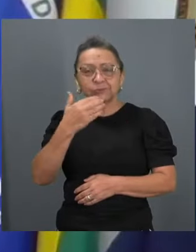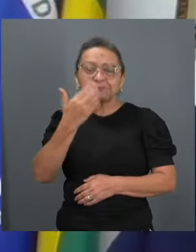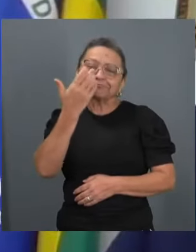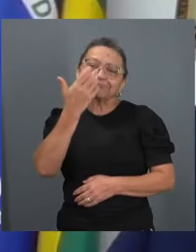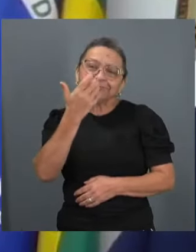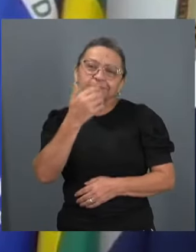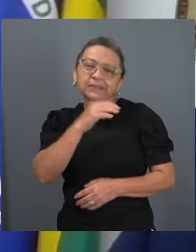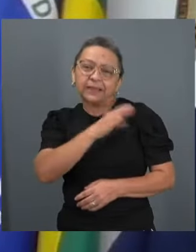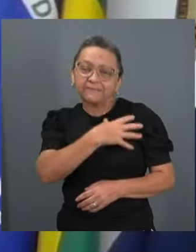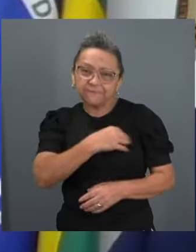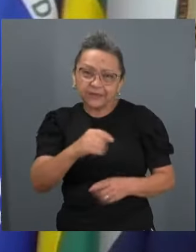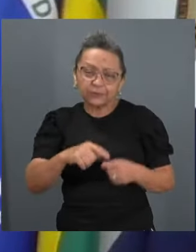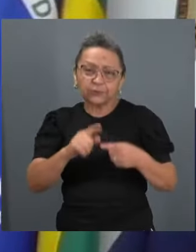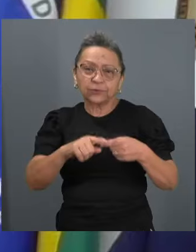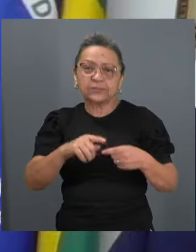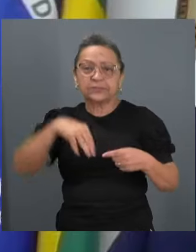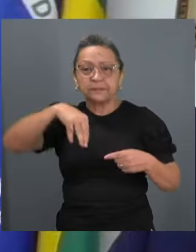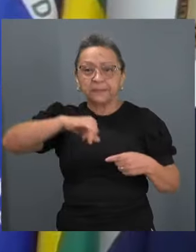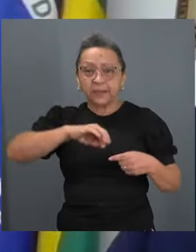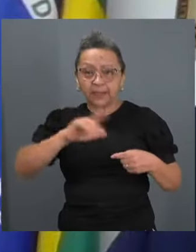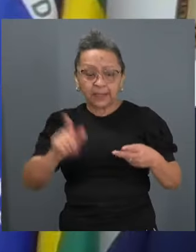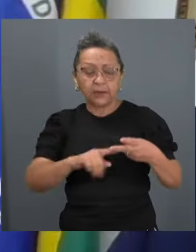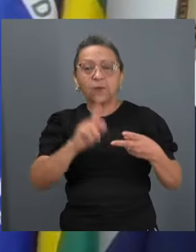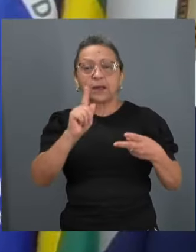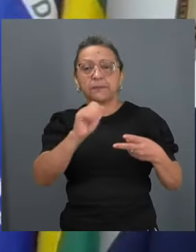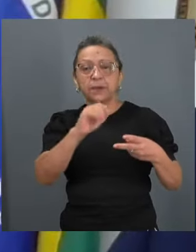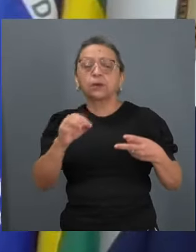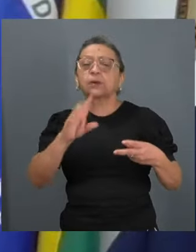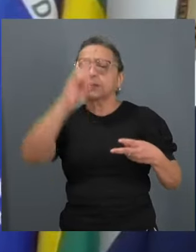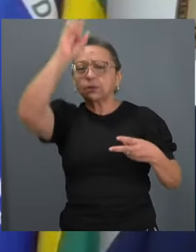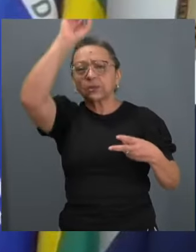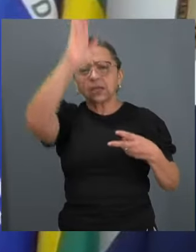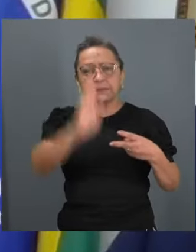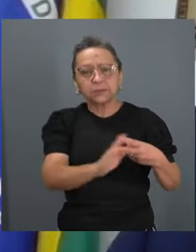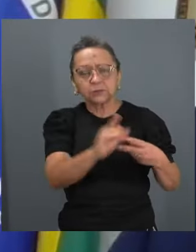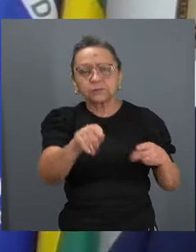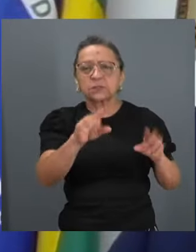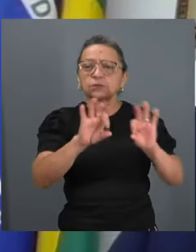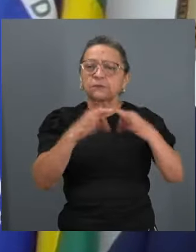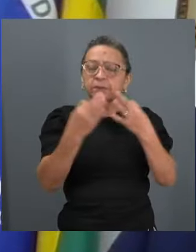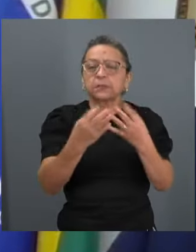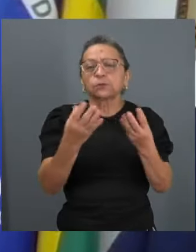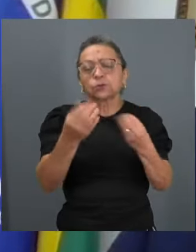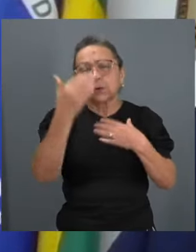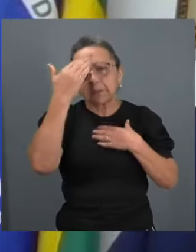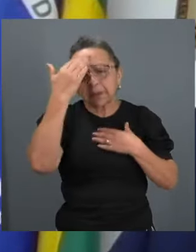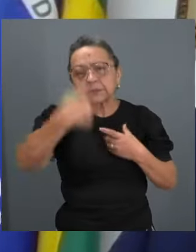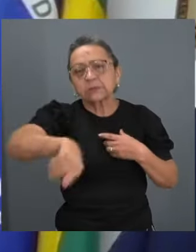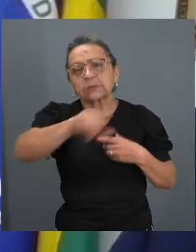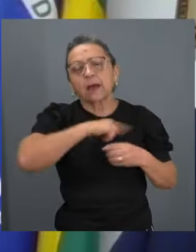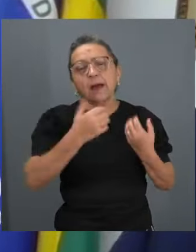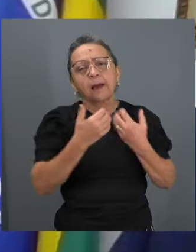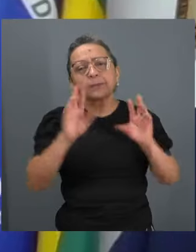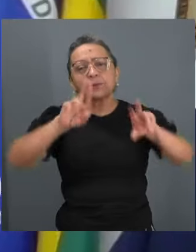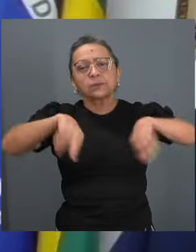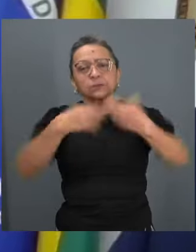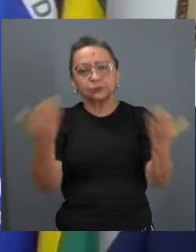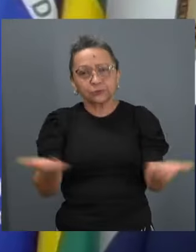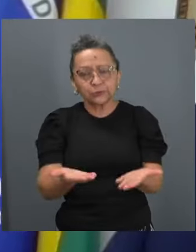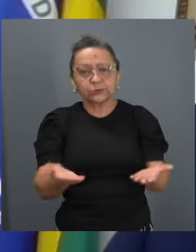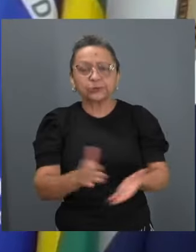Gabriel, né? Que Deus abençoe a você e sua família. Presidente, muito obrigado por estar conduzindo, abrindo essa